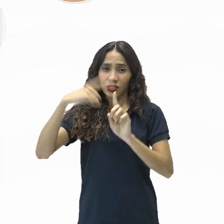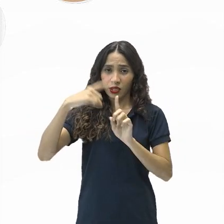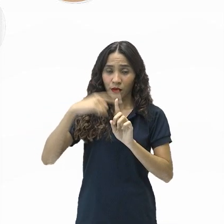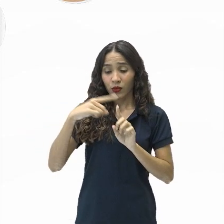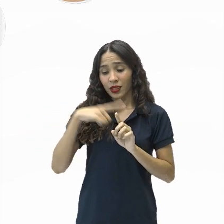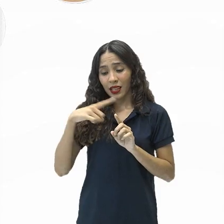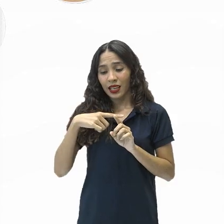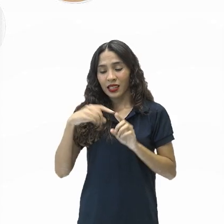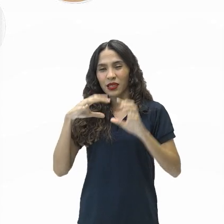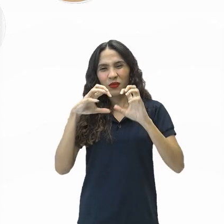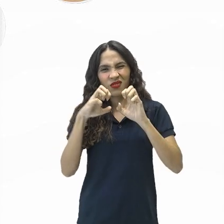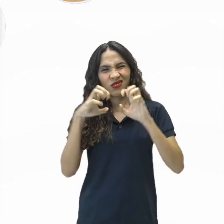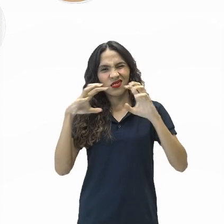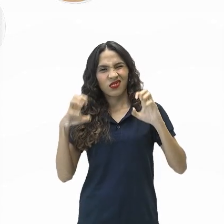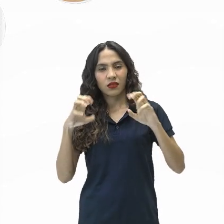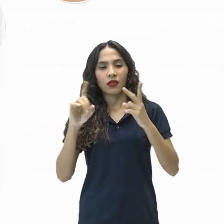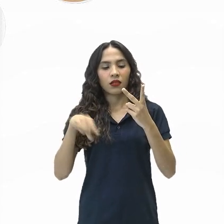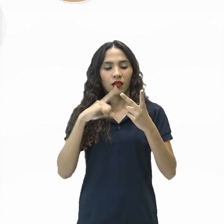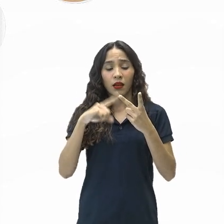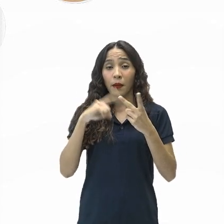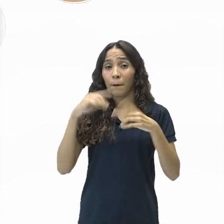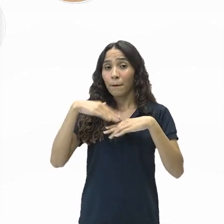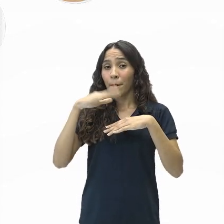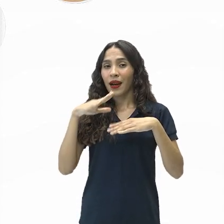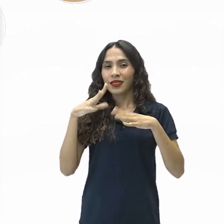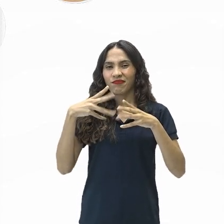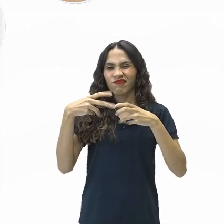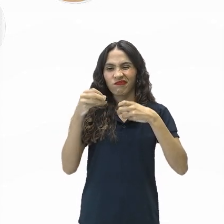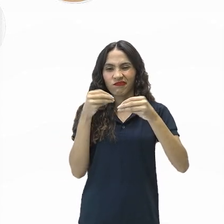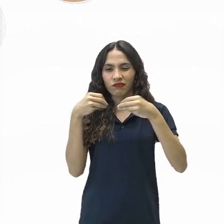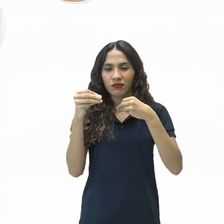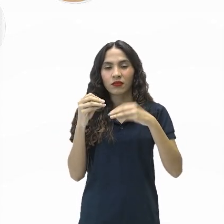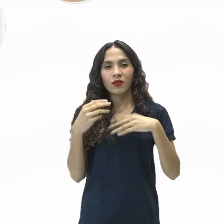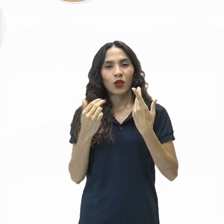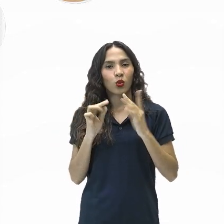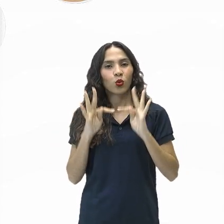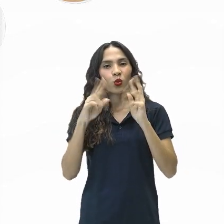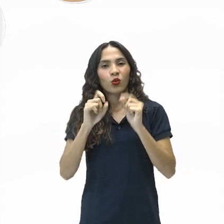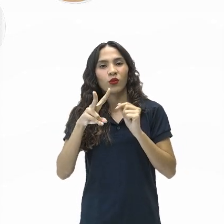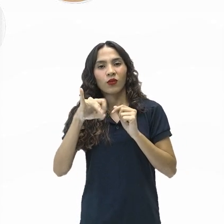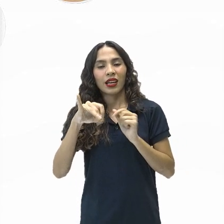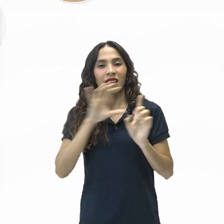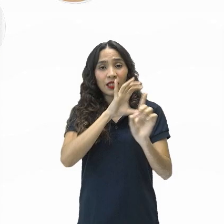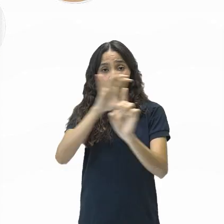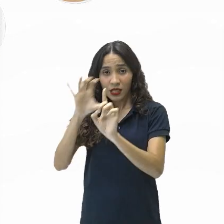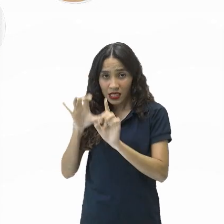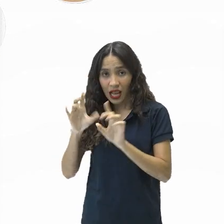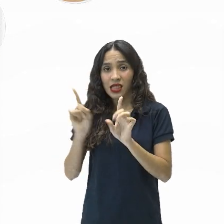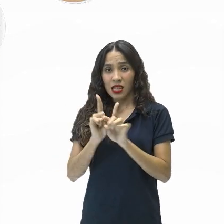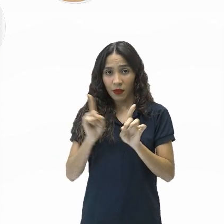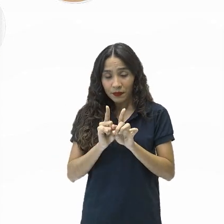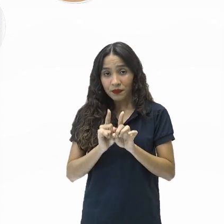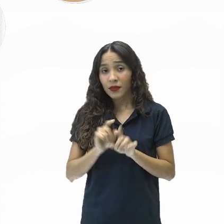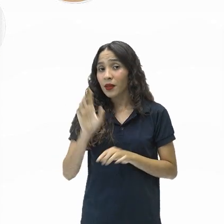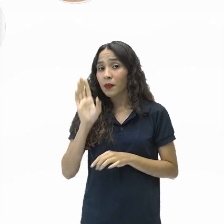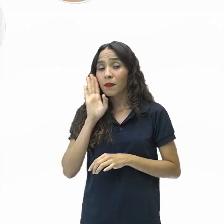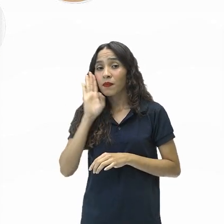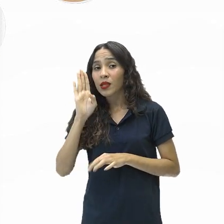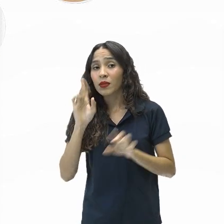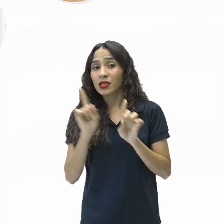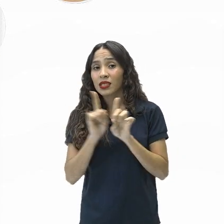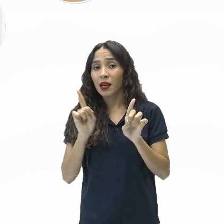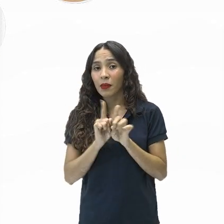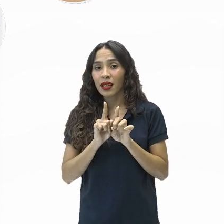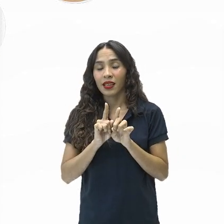mais arenoso, né? Tem um solo que é mais argiloso. Tudo isso vai influenciar em diversos fatores, principalmente ali